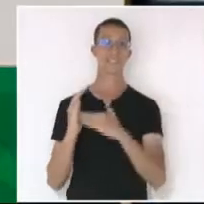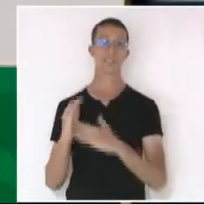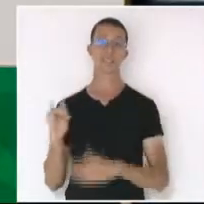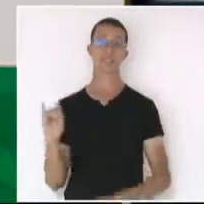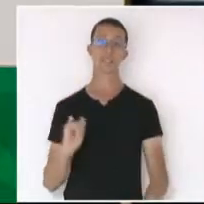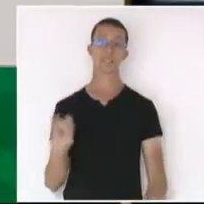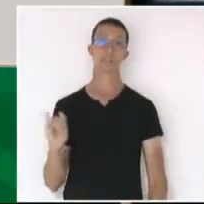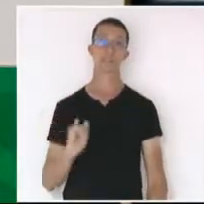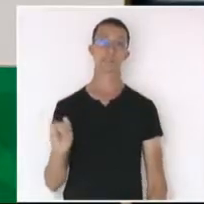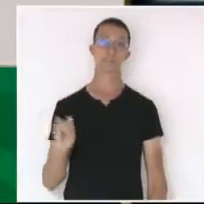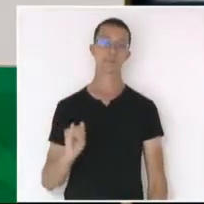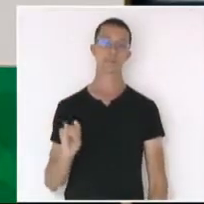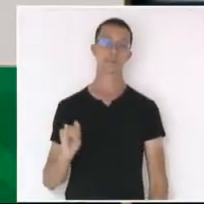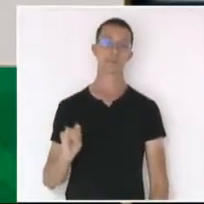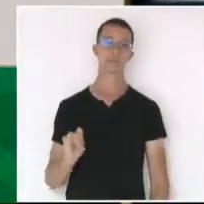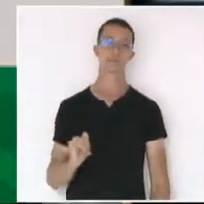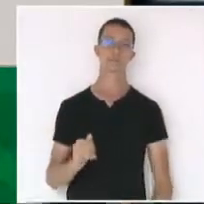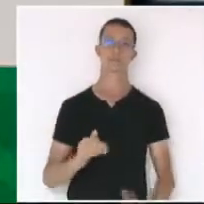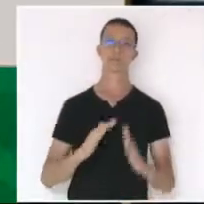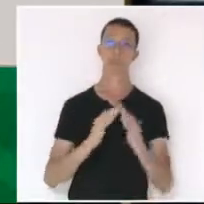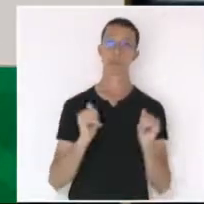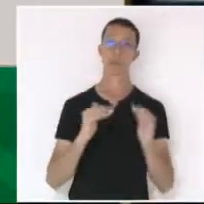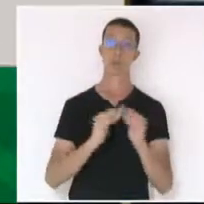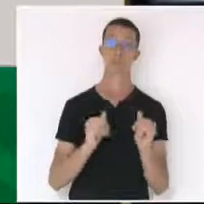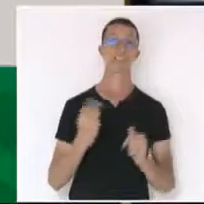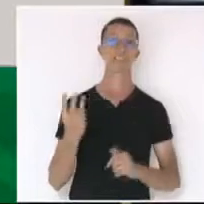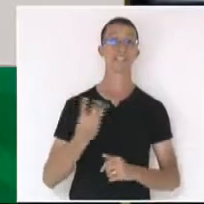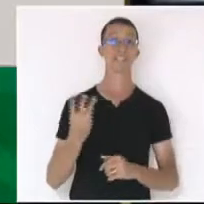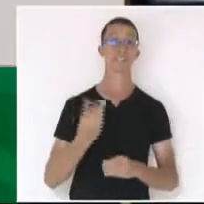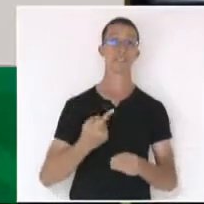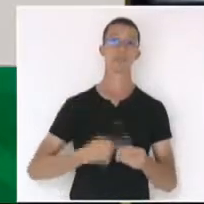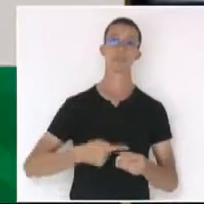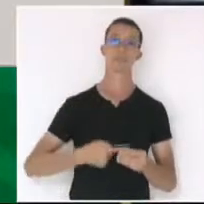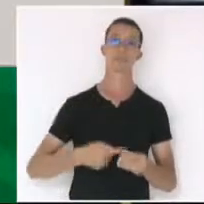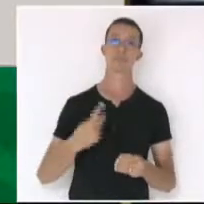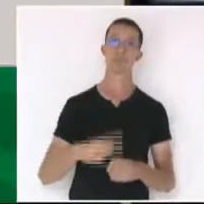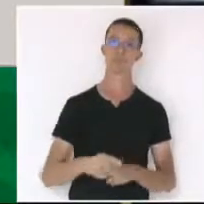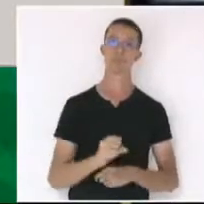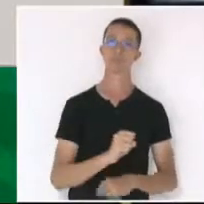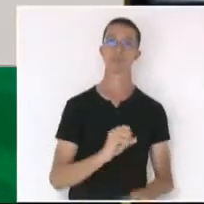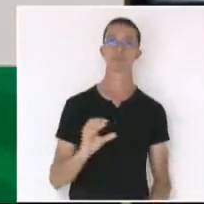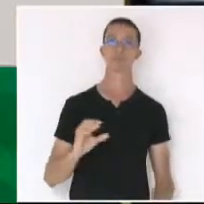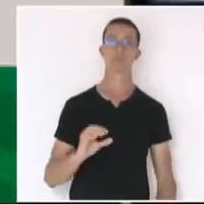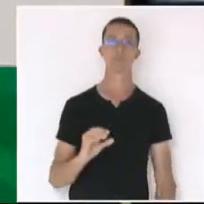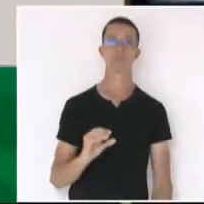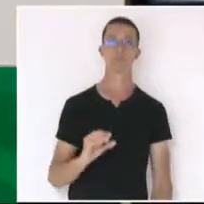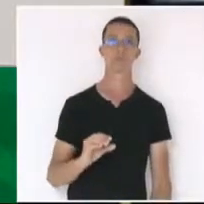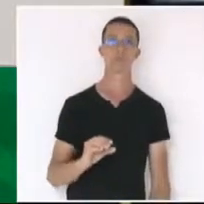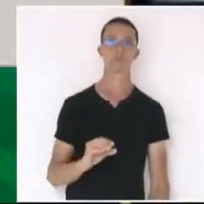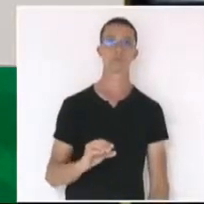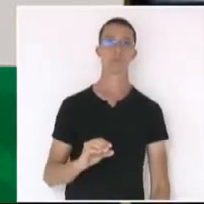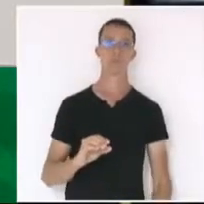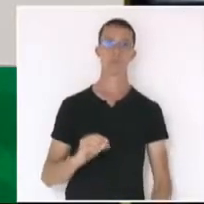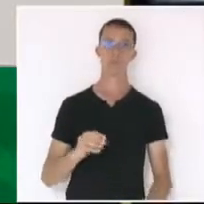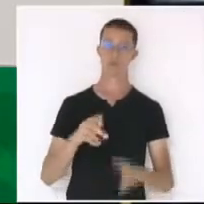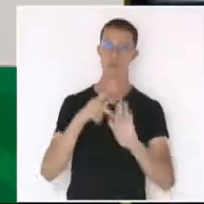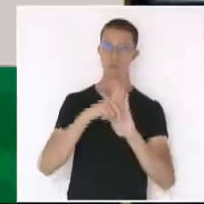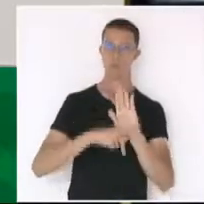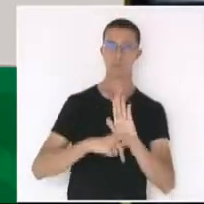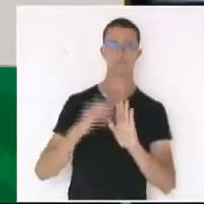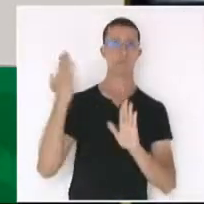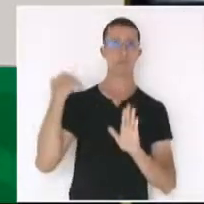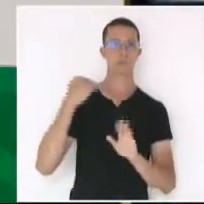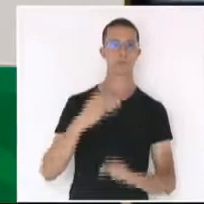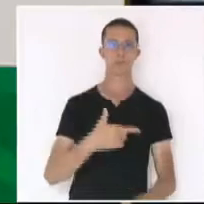na verdade Brusque é a terceira cidade de Santa Catarina que num projeto já de 2011